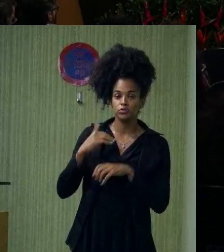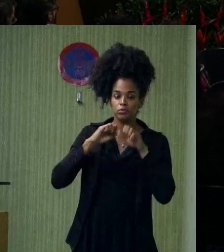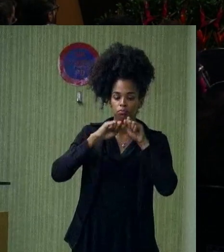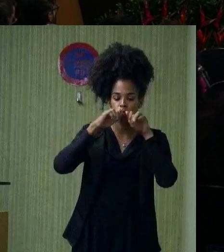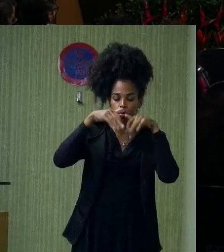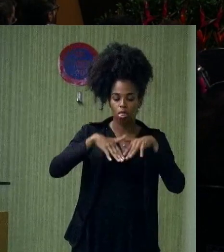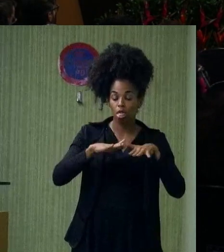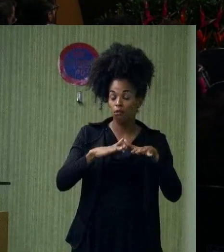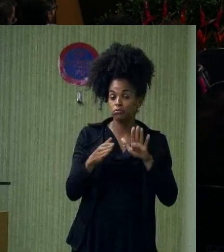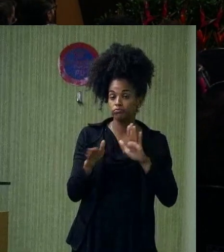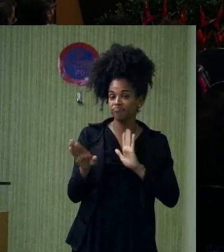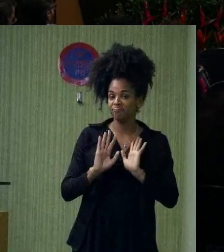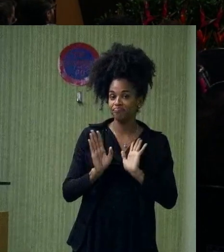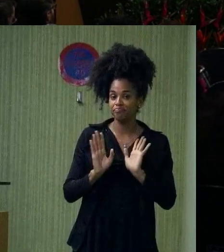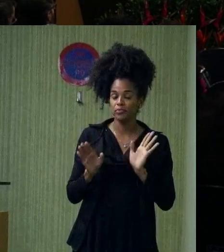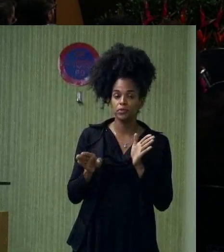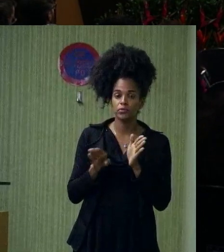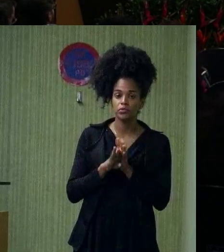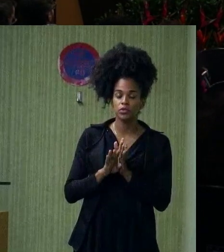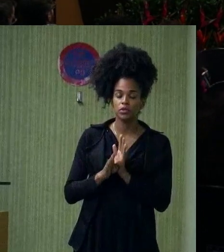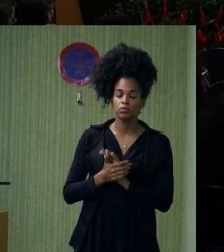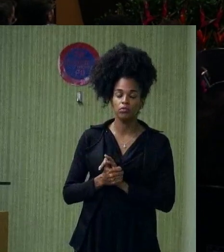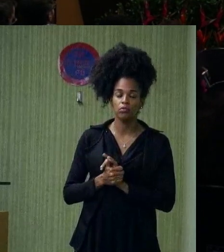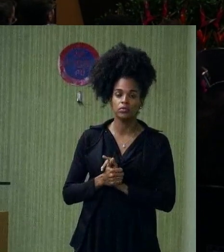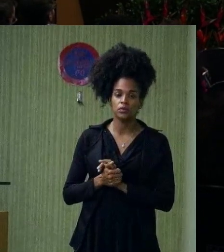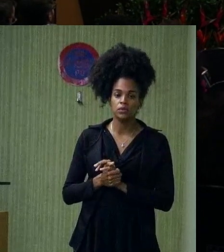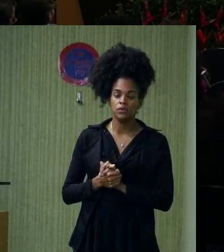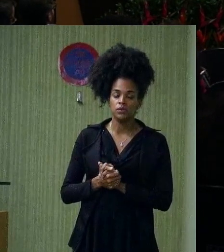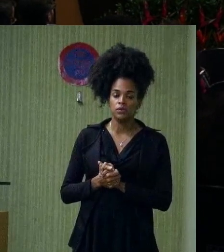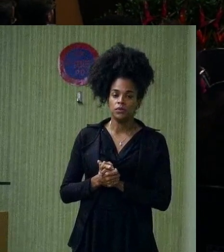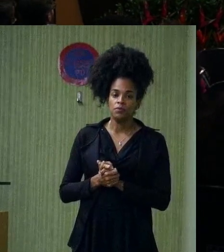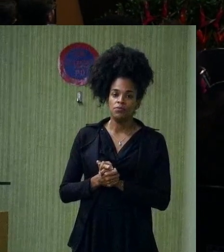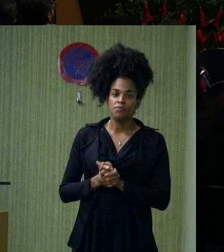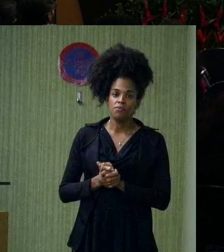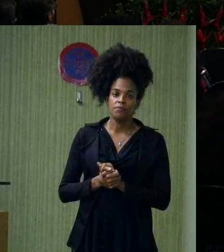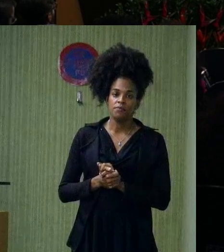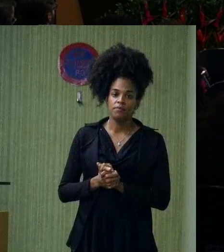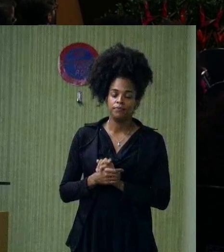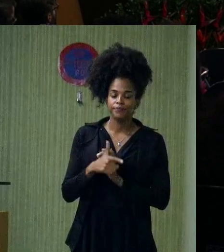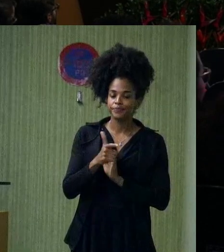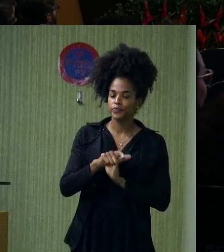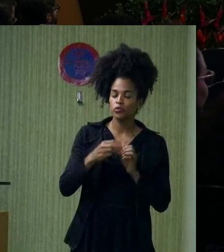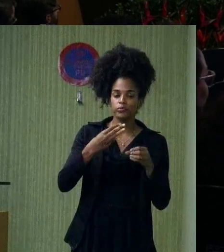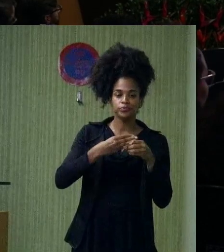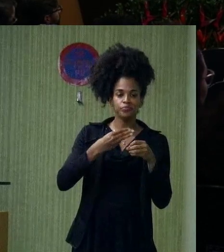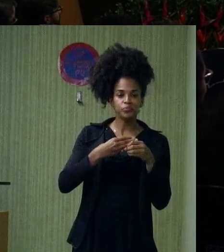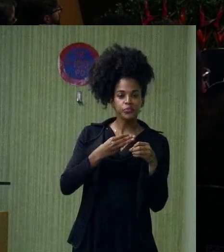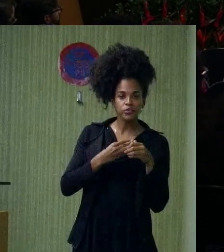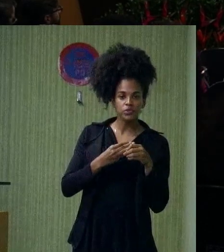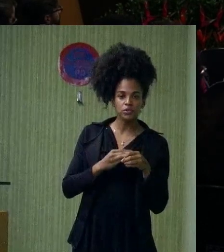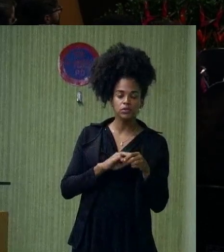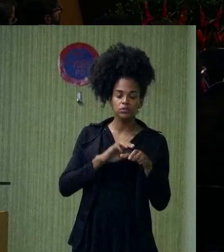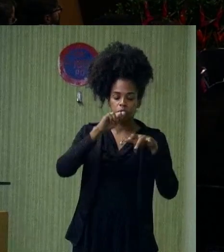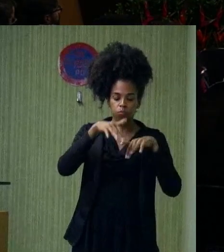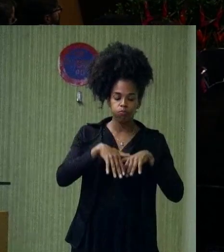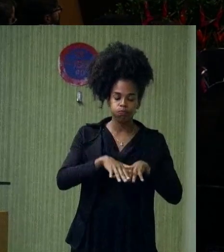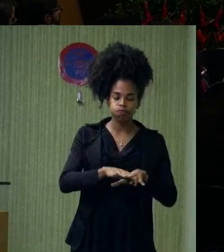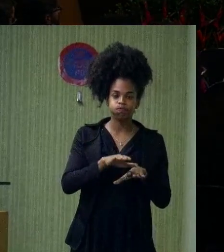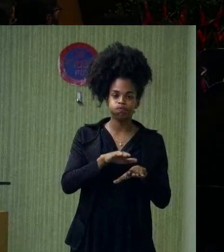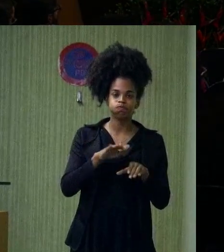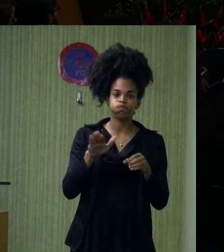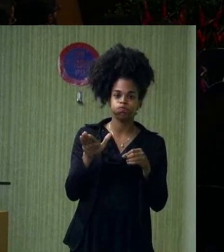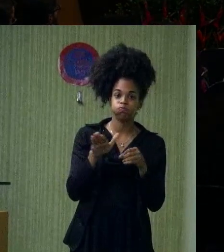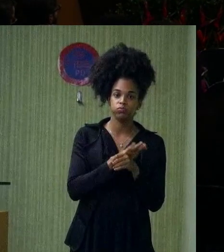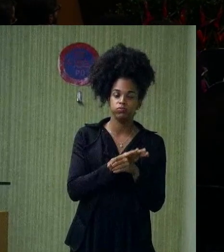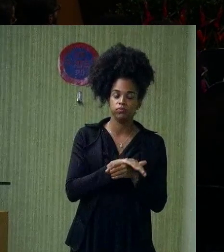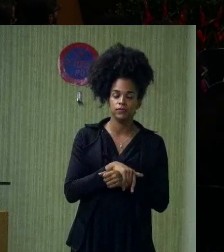em Canoas então com alguns colegas esse município muito atingido porque nós fizemos uma entrega de